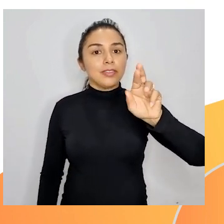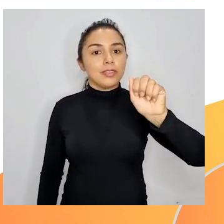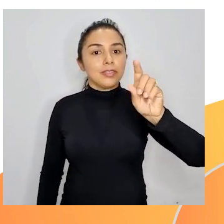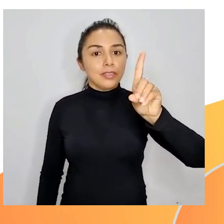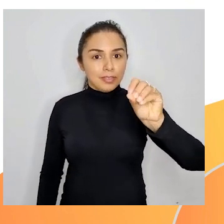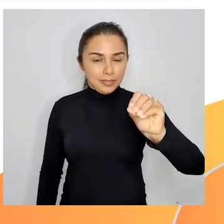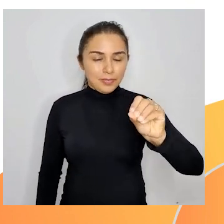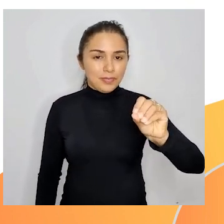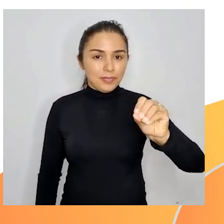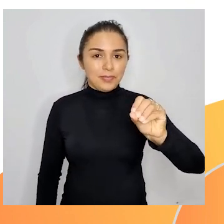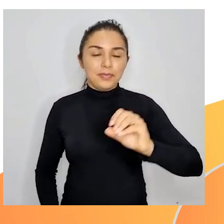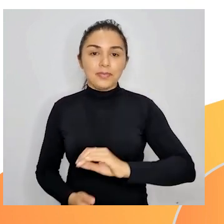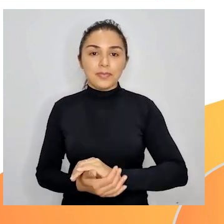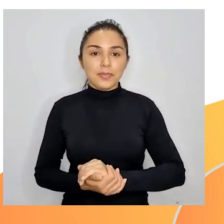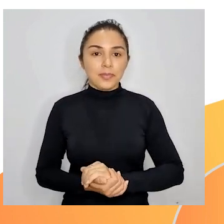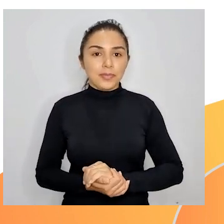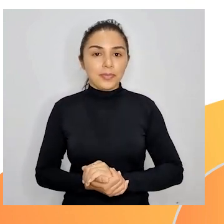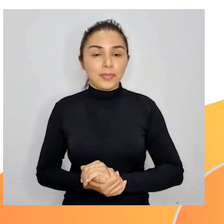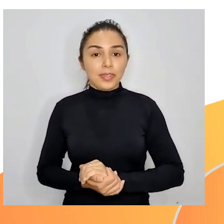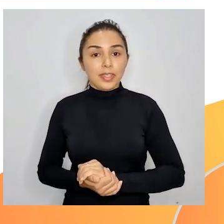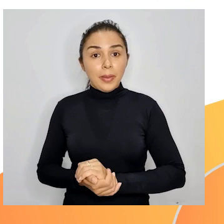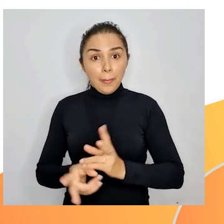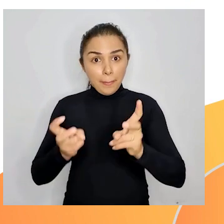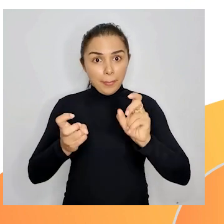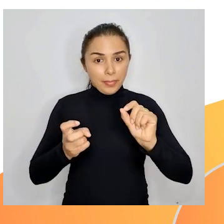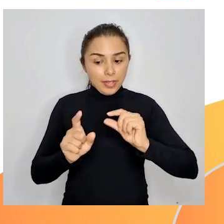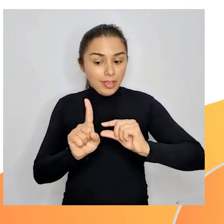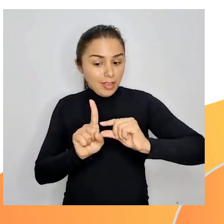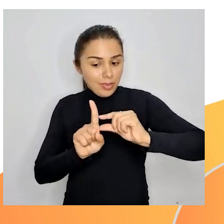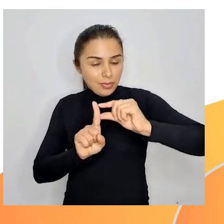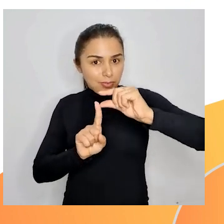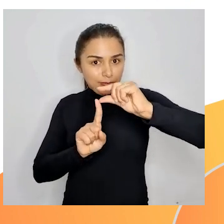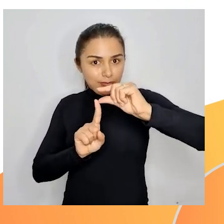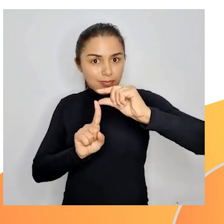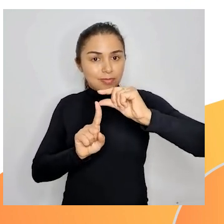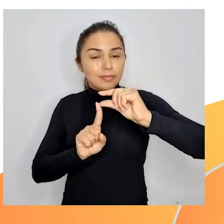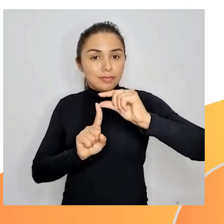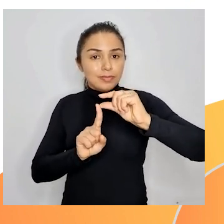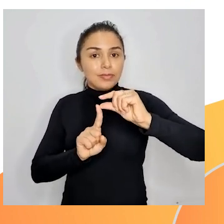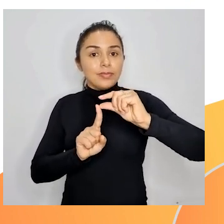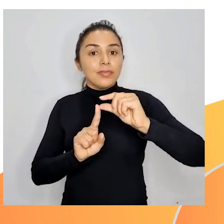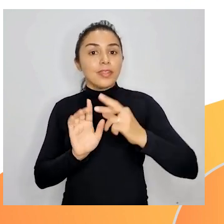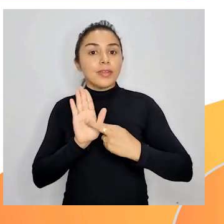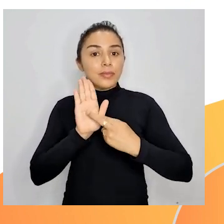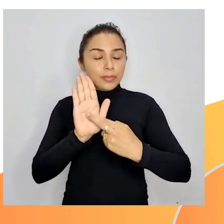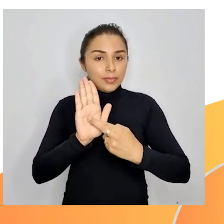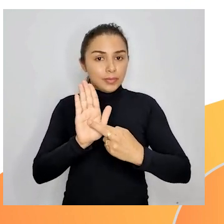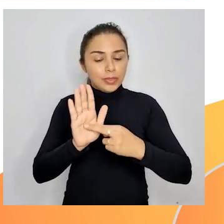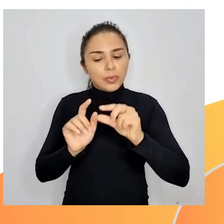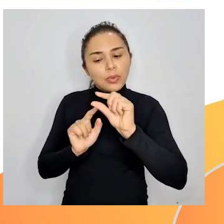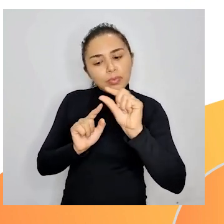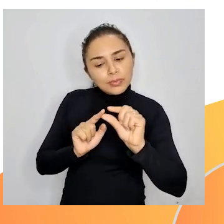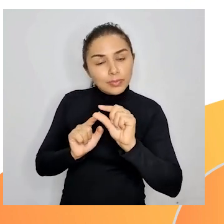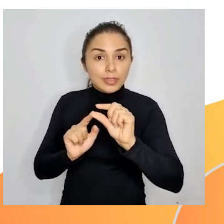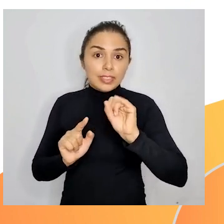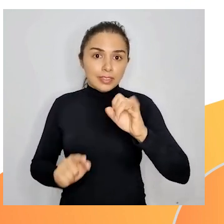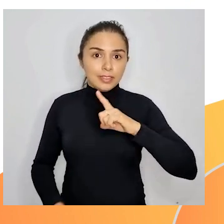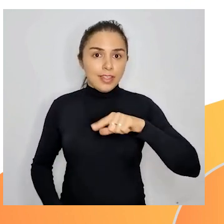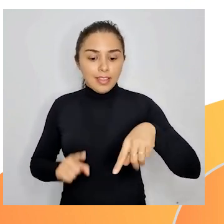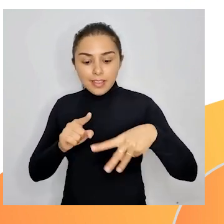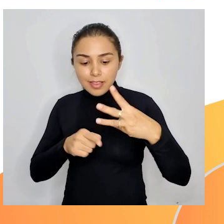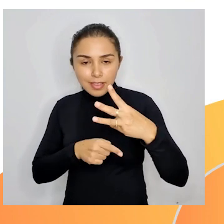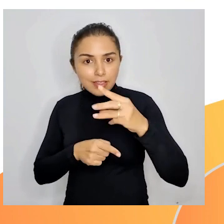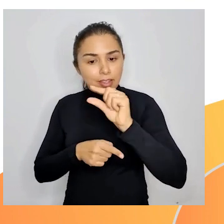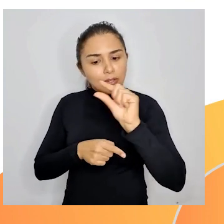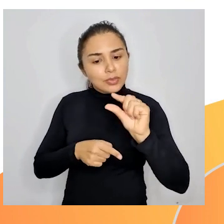material dourado, no caso da unidade, é representada pelos cubos. Se eu tenho aqui, então, 3 cubinhos, então a quantidade. Se eu tiro